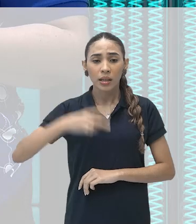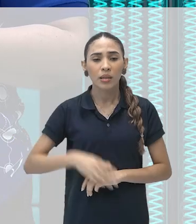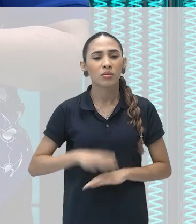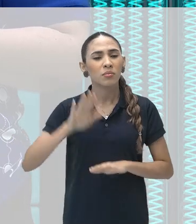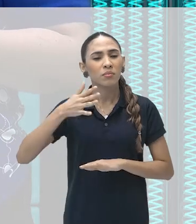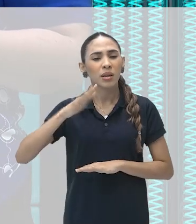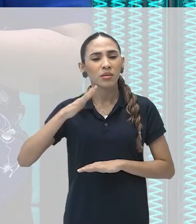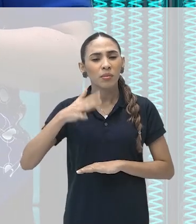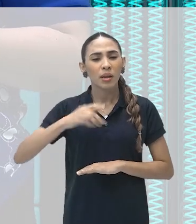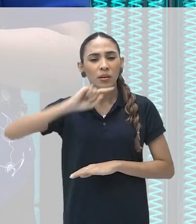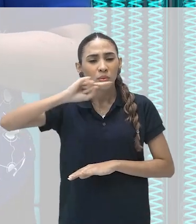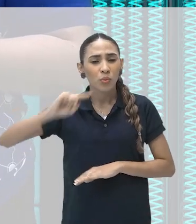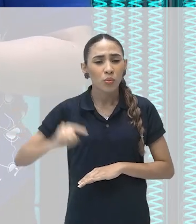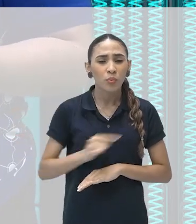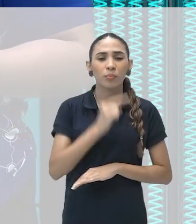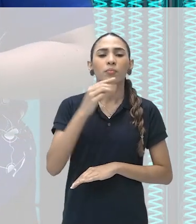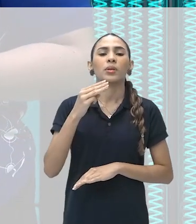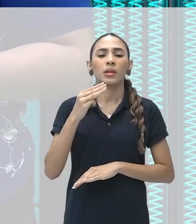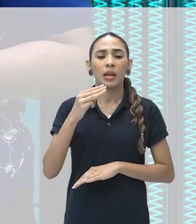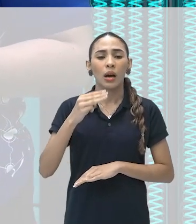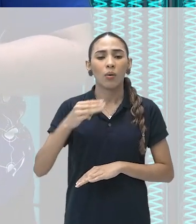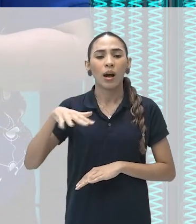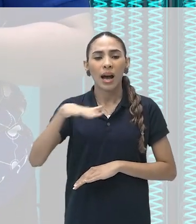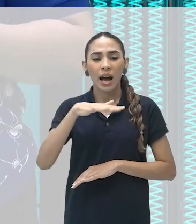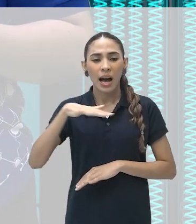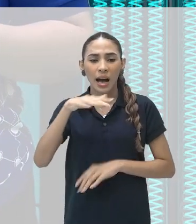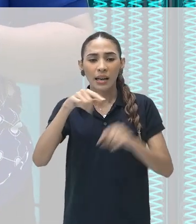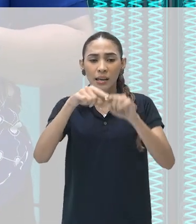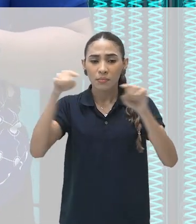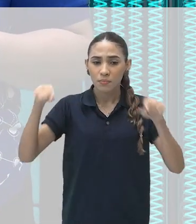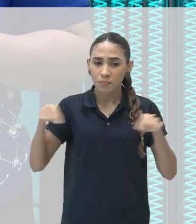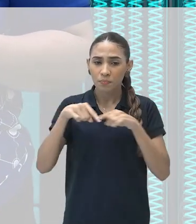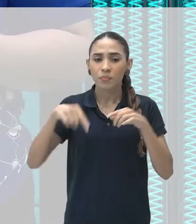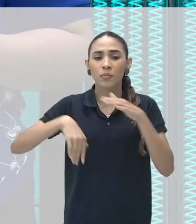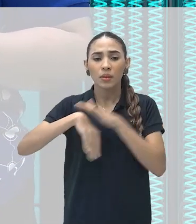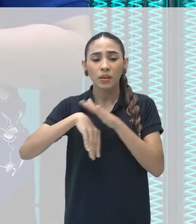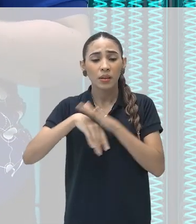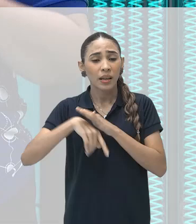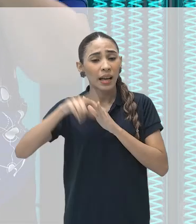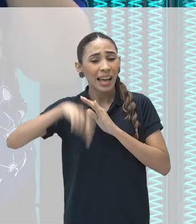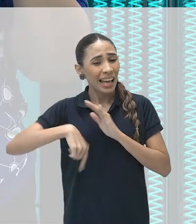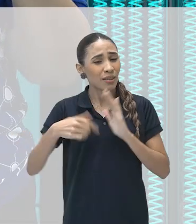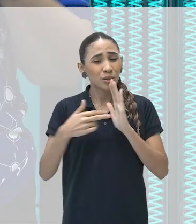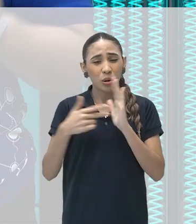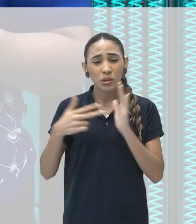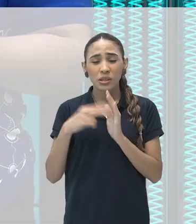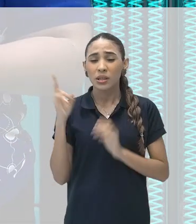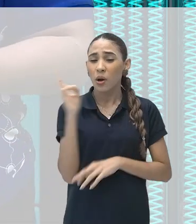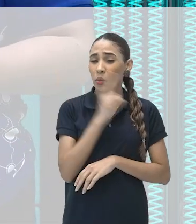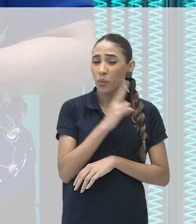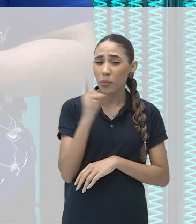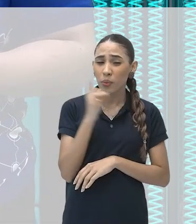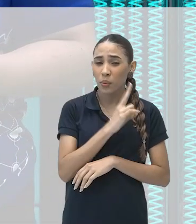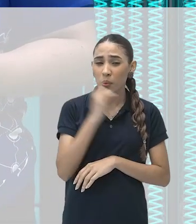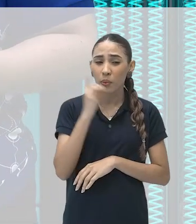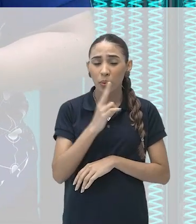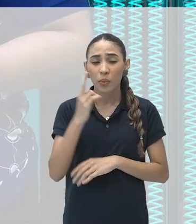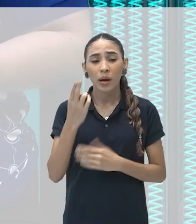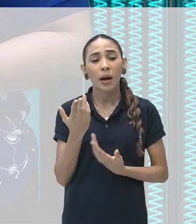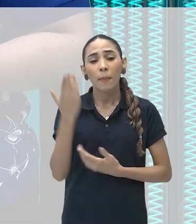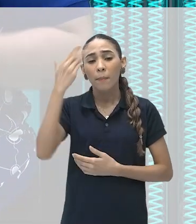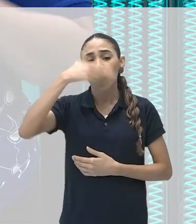a mais de 1 milhão de campos de futebol. Esse é um dado alarmante que comprova a